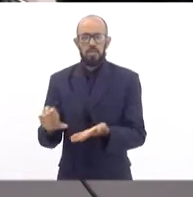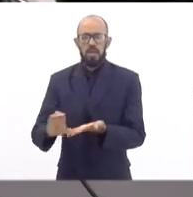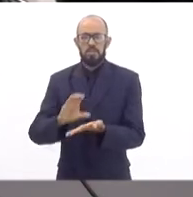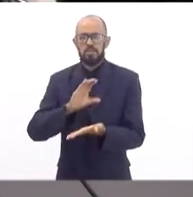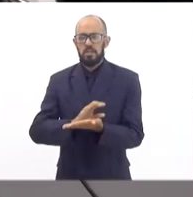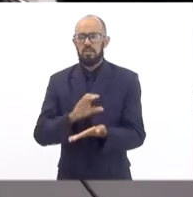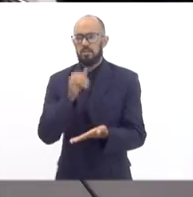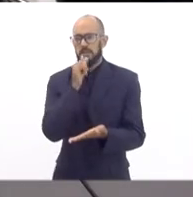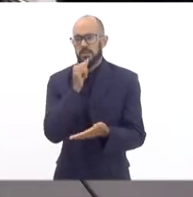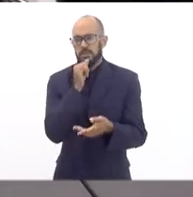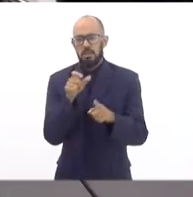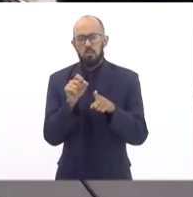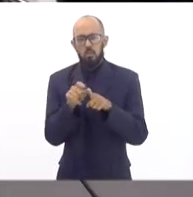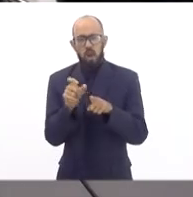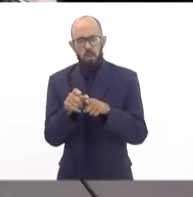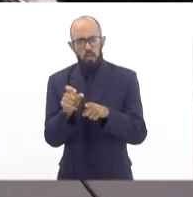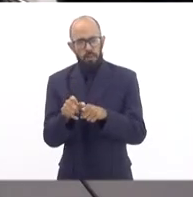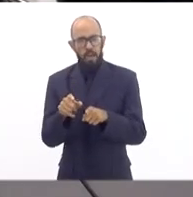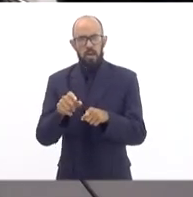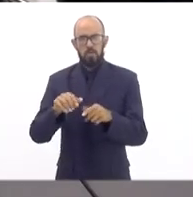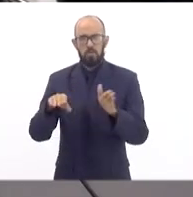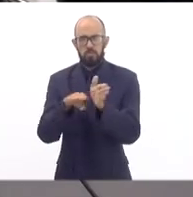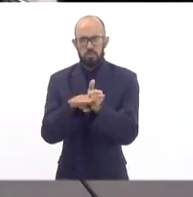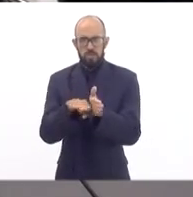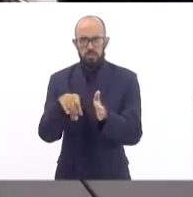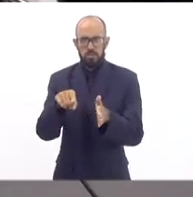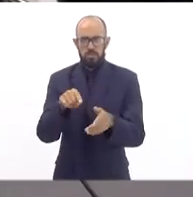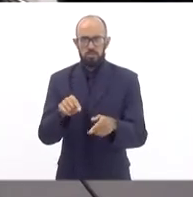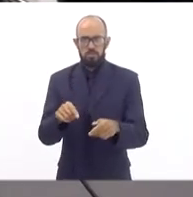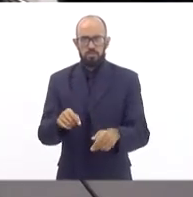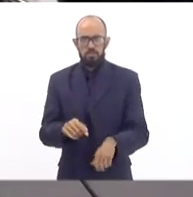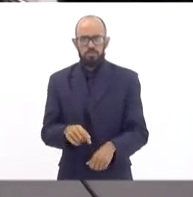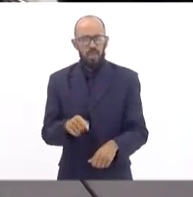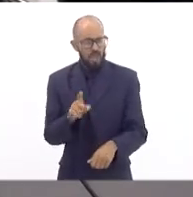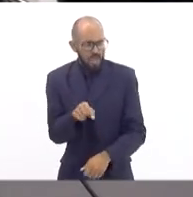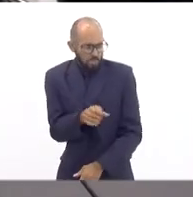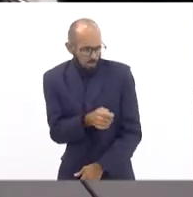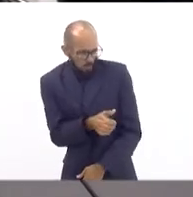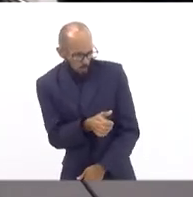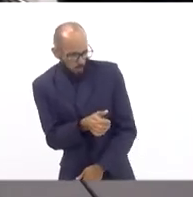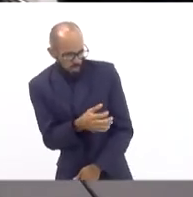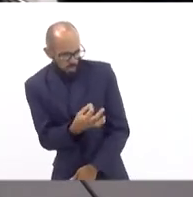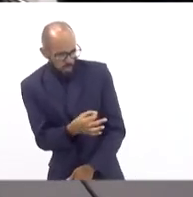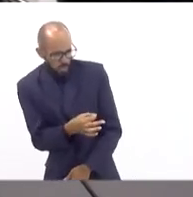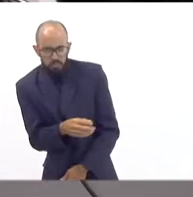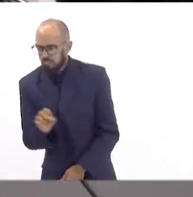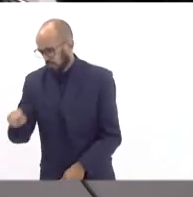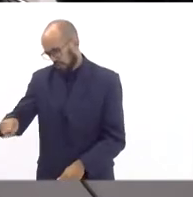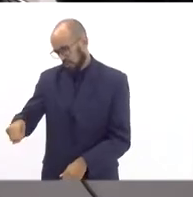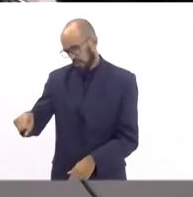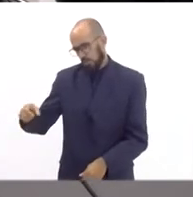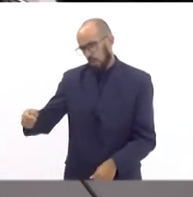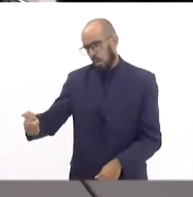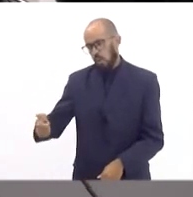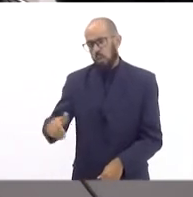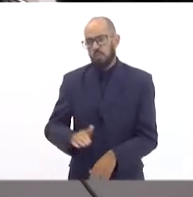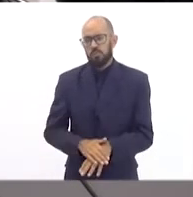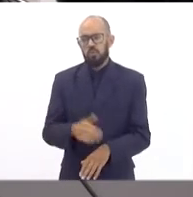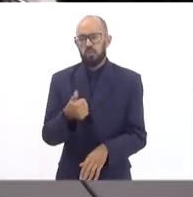o aluguel de um espaço numa estação, por exemplo. Pouquíssimo, né? É pouco. E o décimo aditivo fez